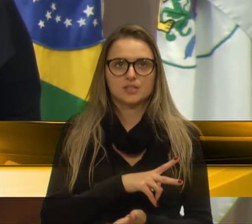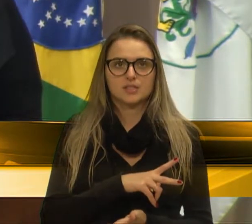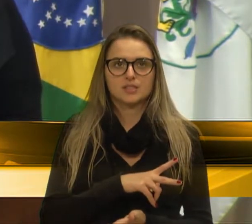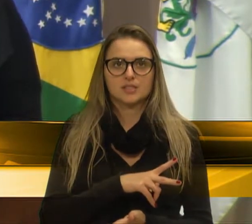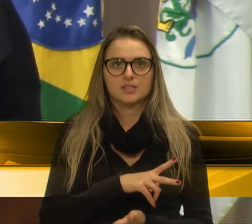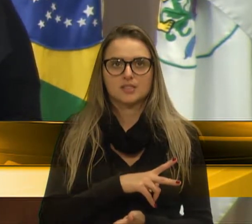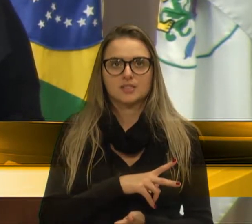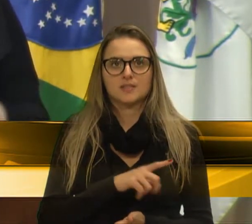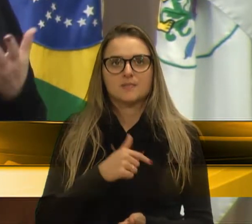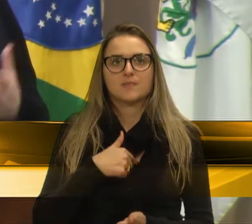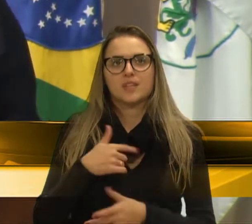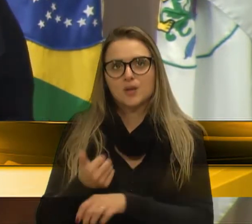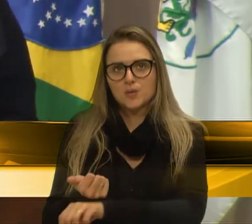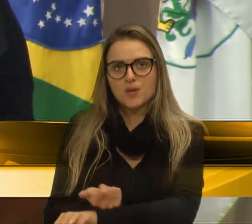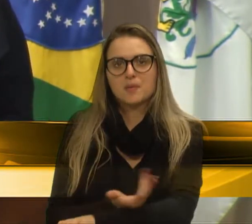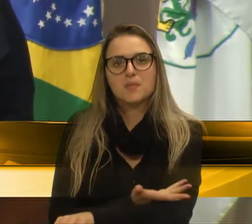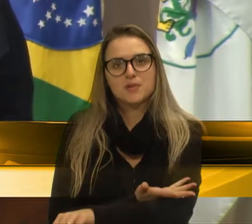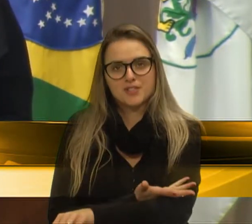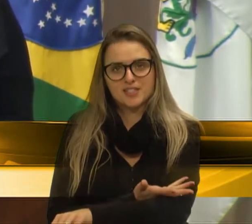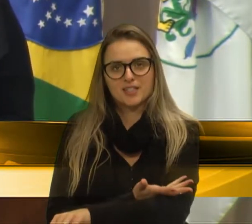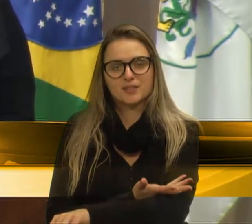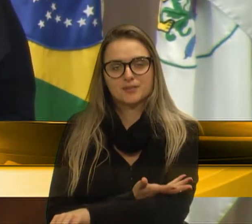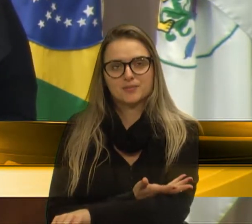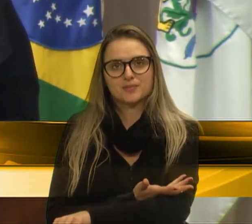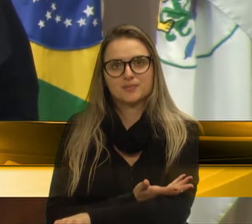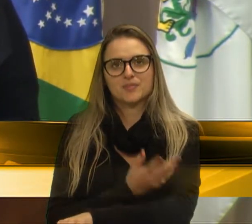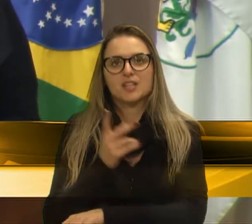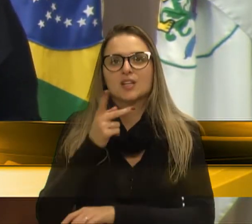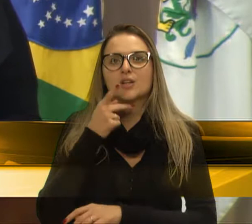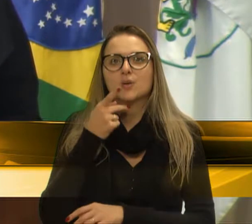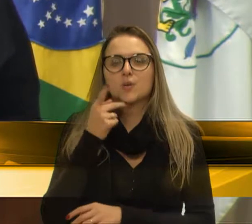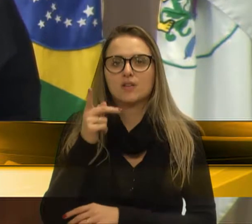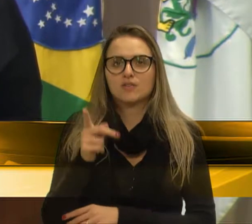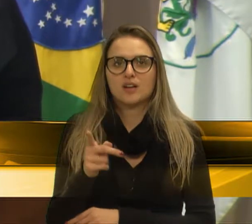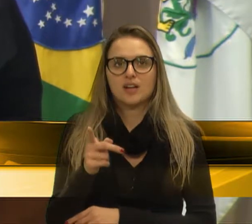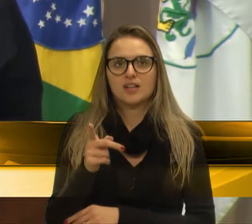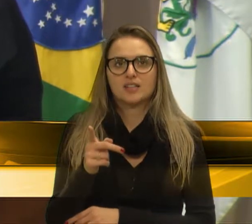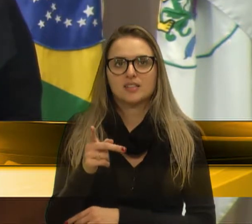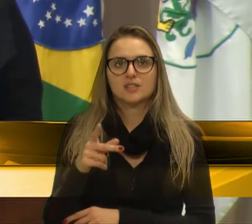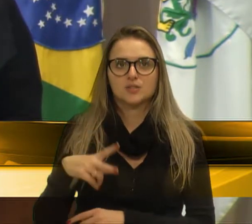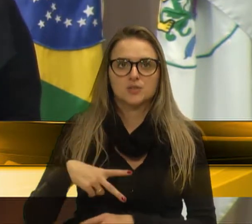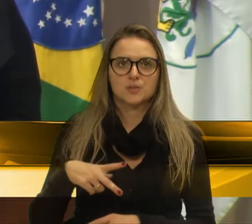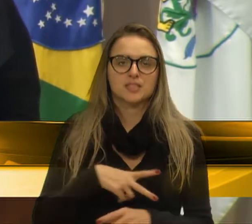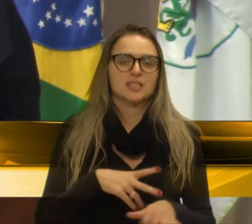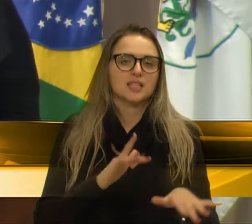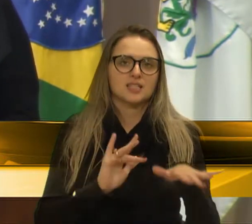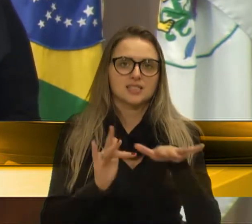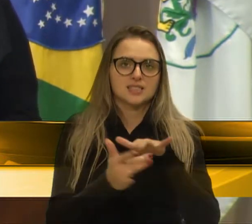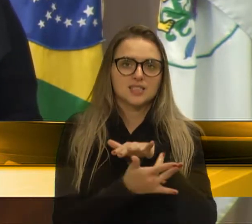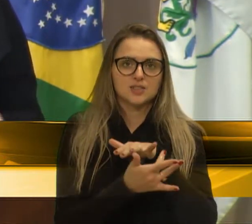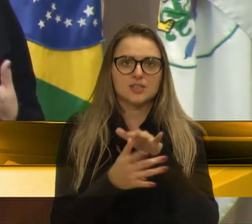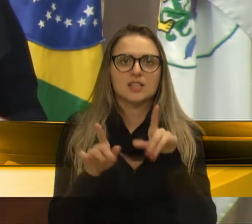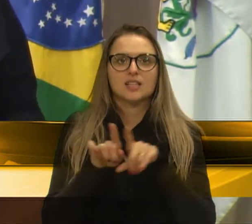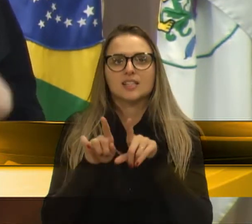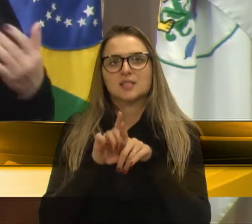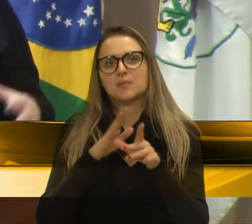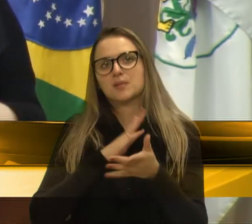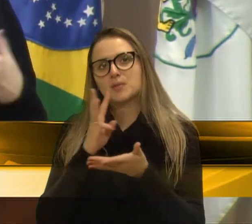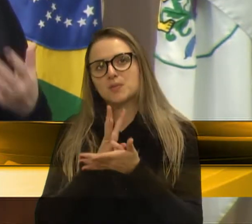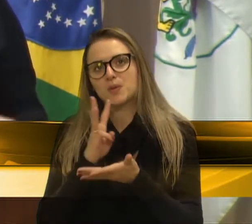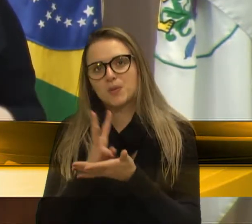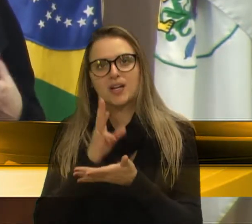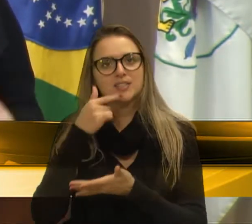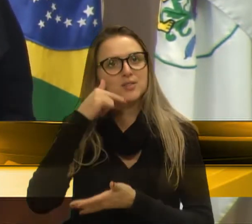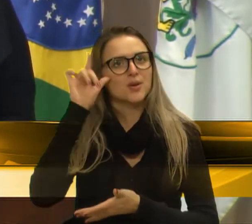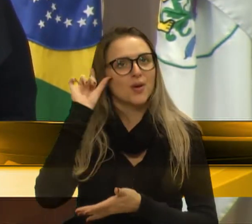fiquei muito emocionada com os depoimentos delas nas redes sociais e também no meu WhatsApp ontem,